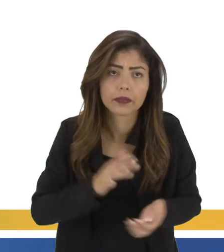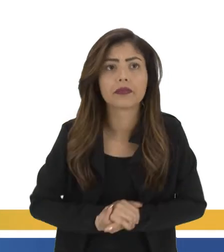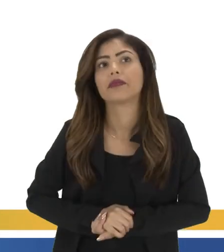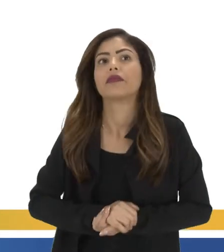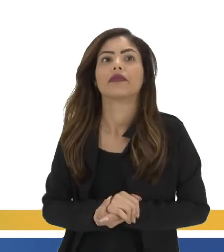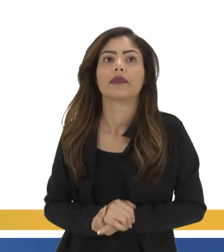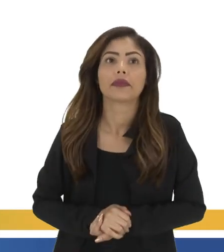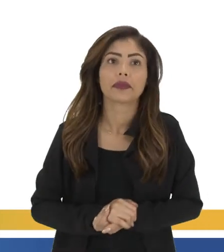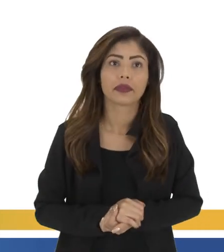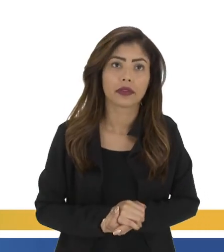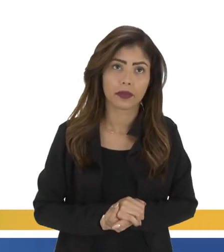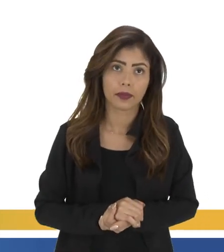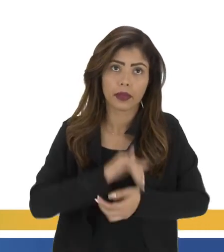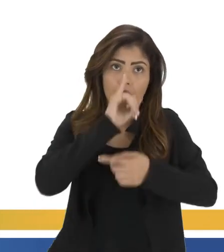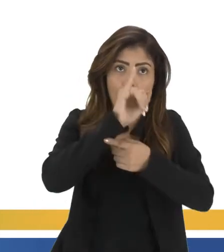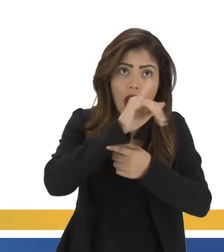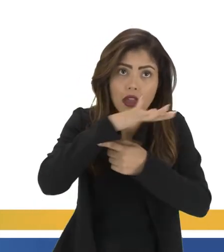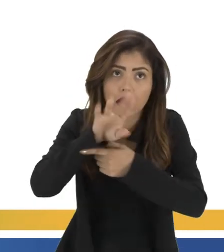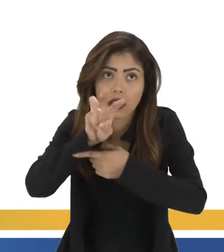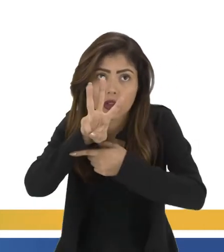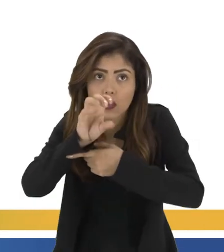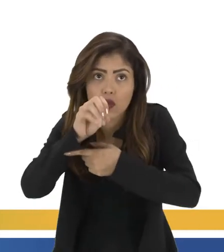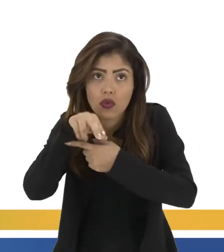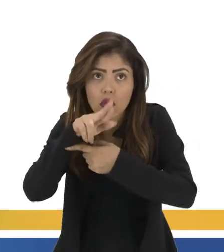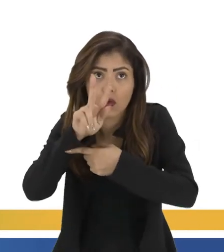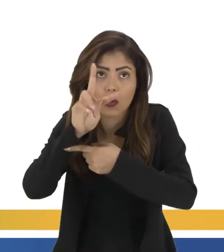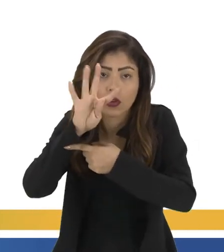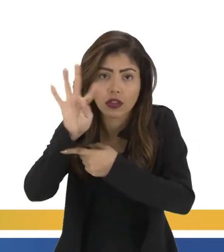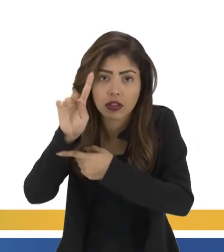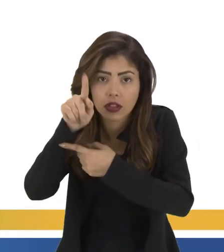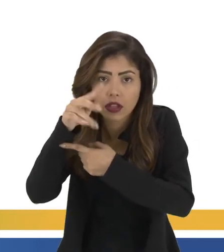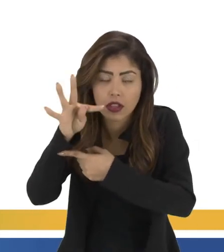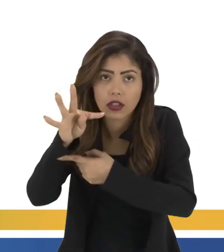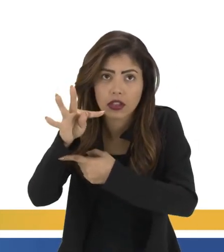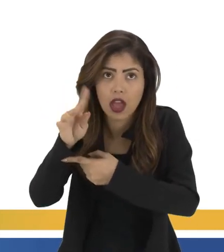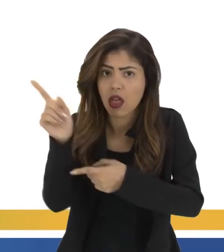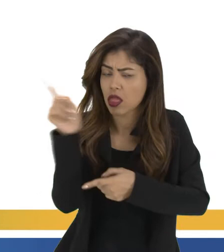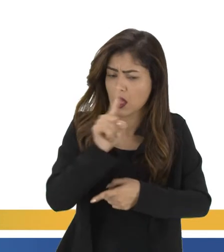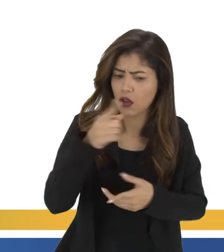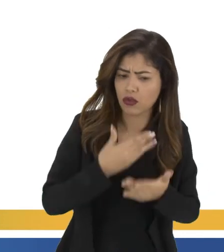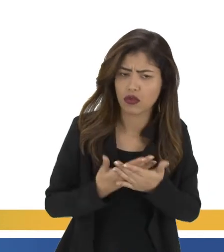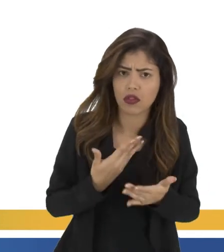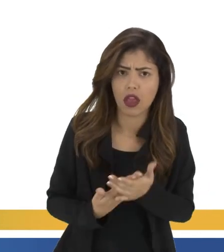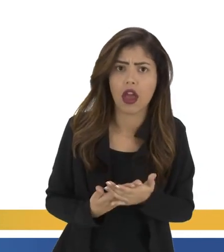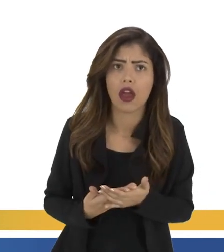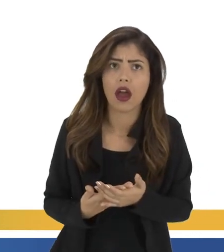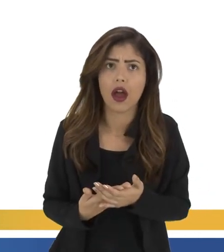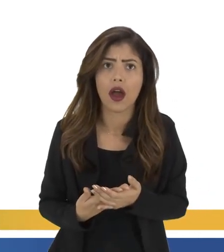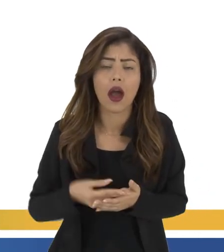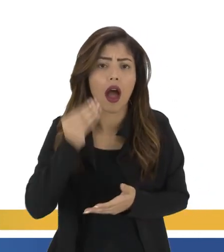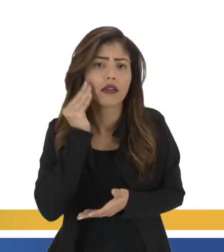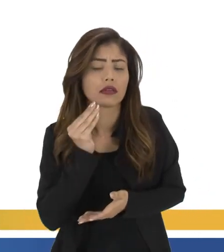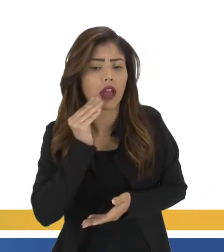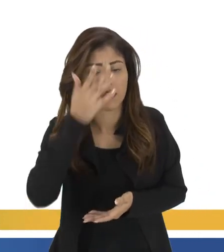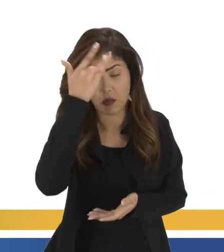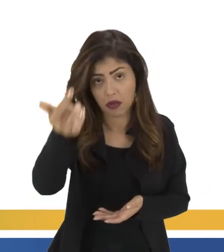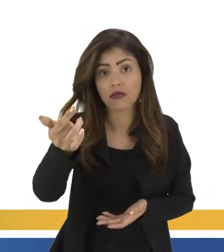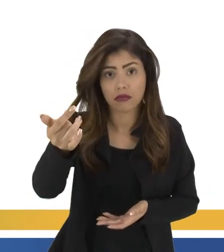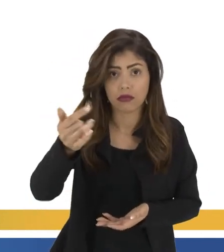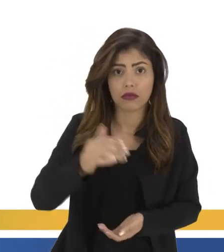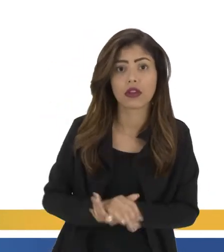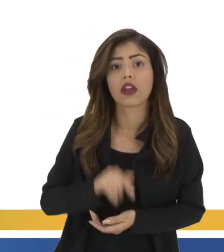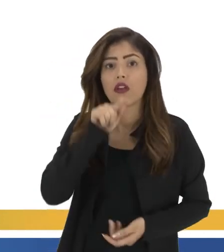I won't study for the test tomorrow. Eu não estudarei para o teste, para a prova de amanhã,